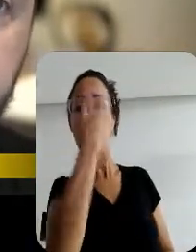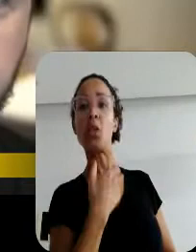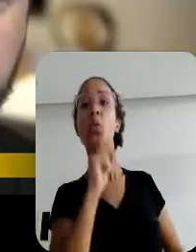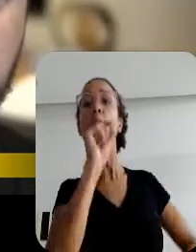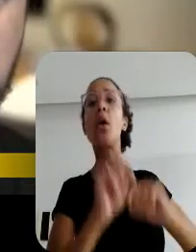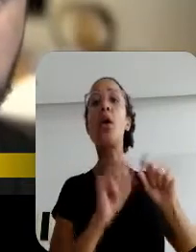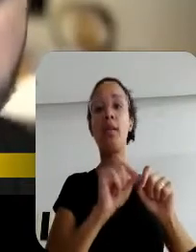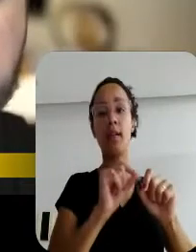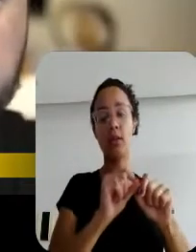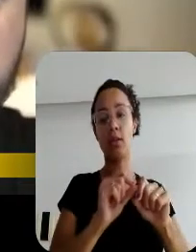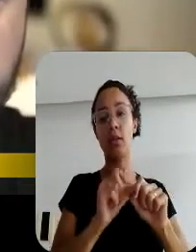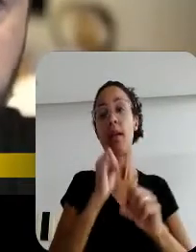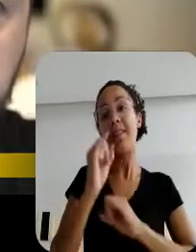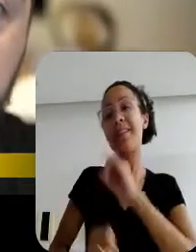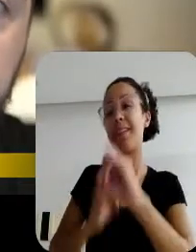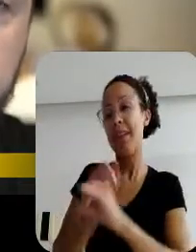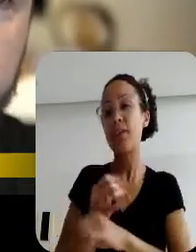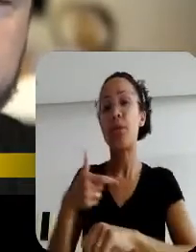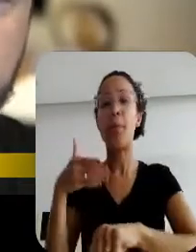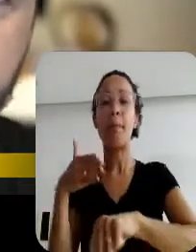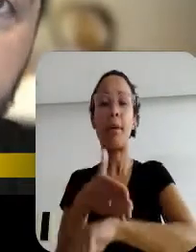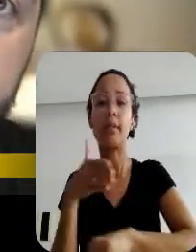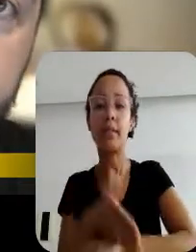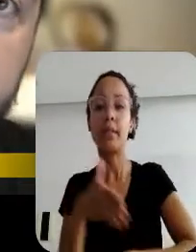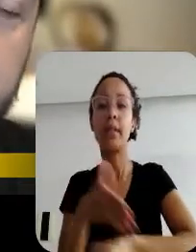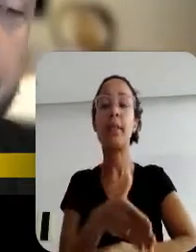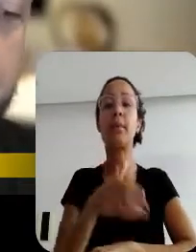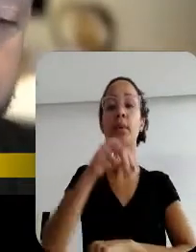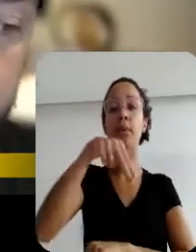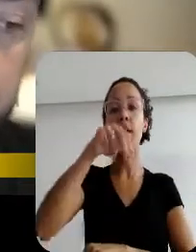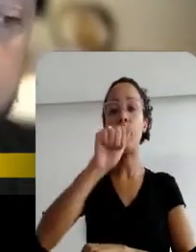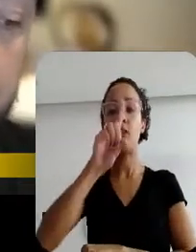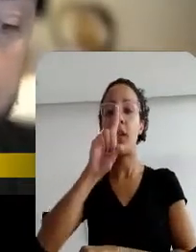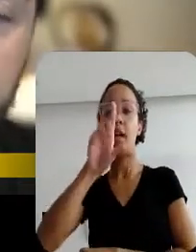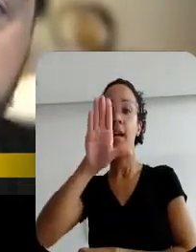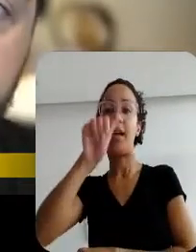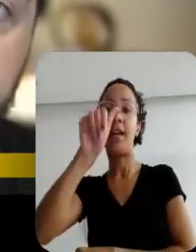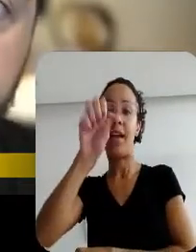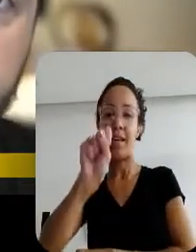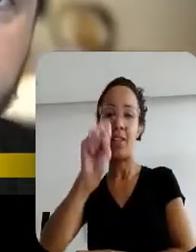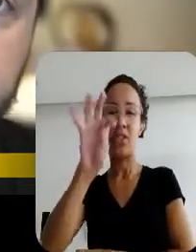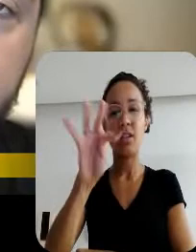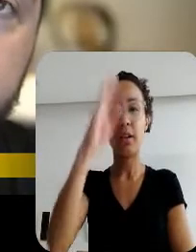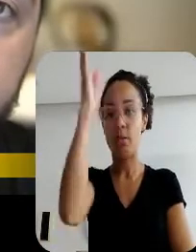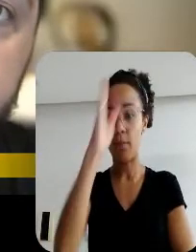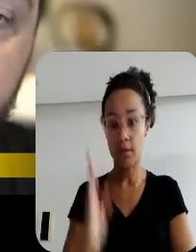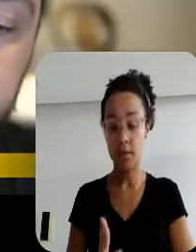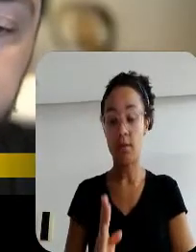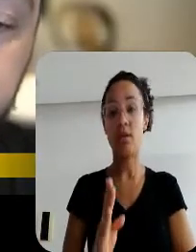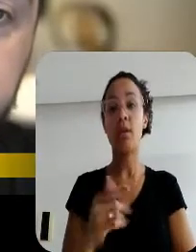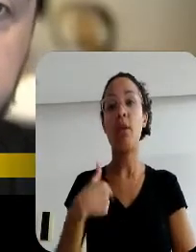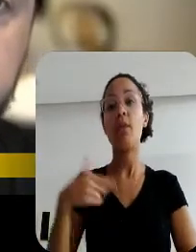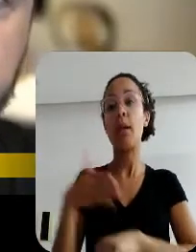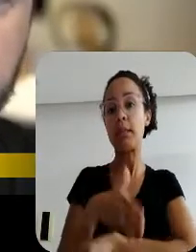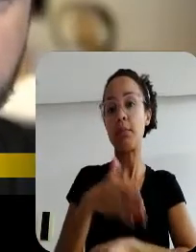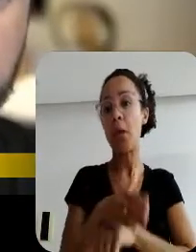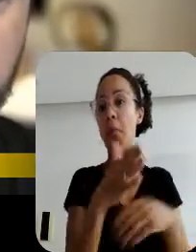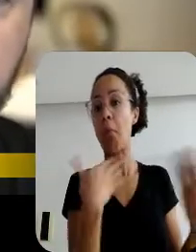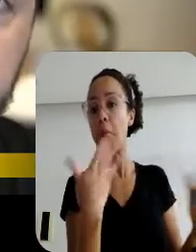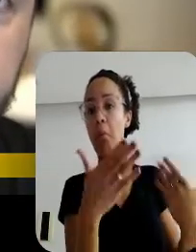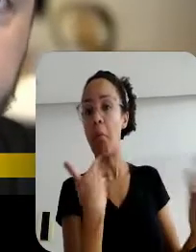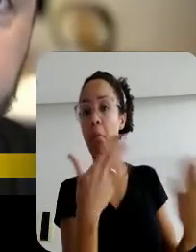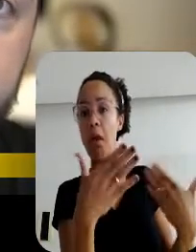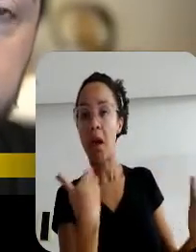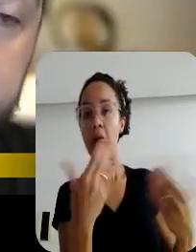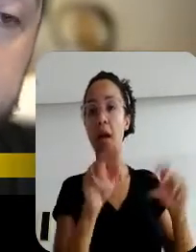Brasil. E a gente já conversa há muito tempo, fala de várias coisas. Eu já falei de vírus, de bactéria, de evolução, de uma série de coisas lá. E